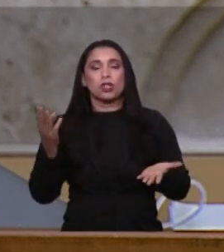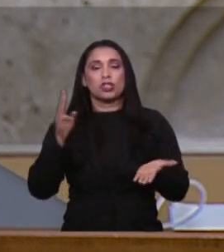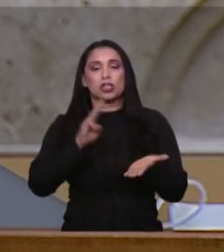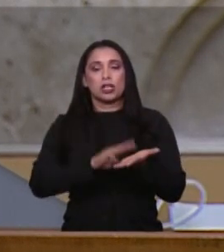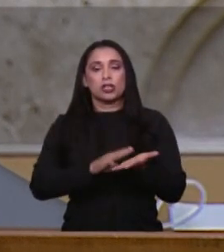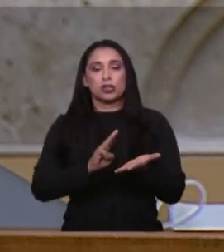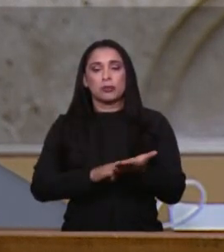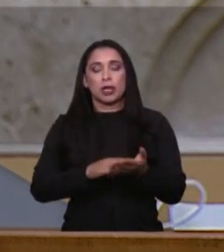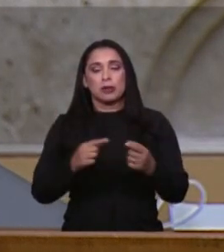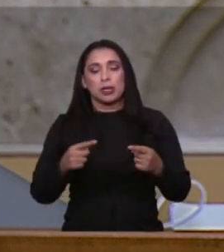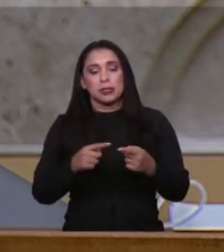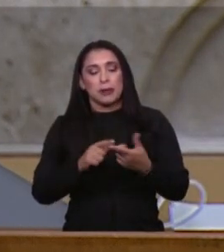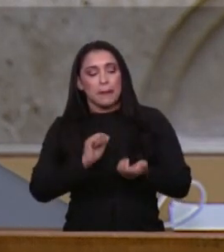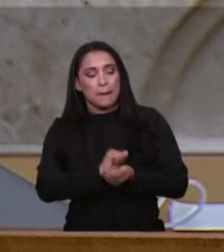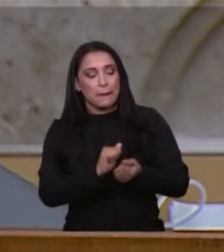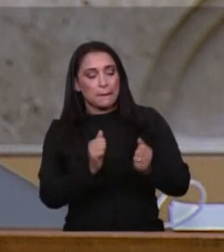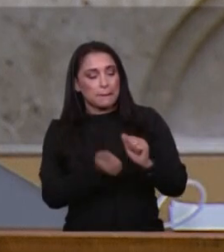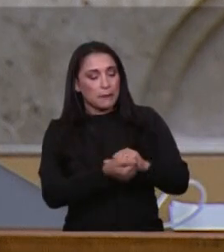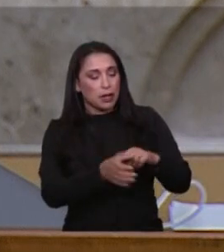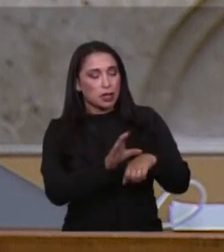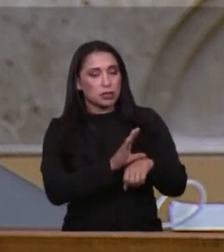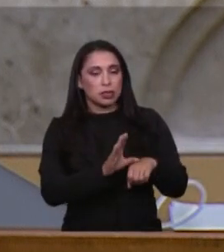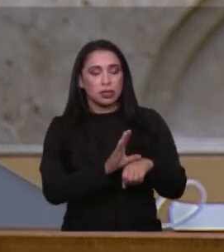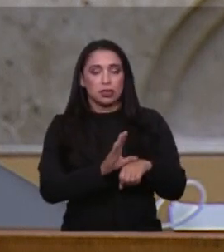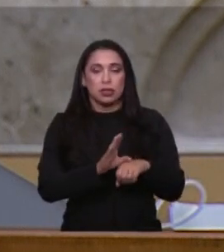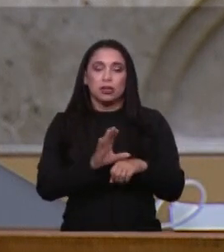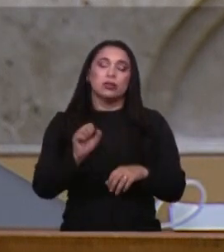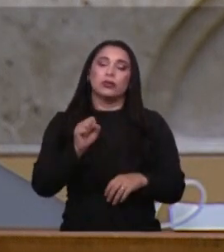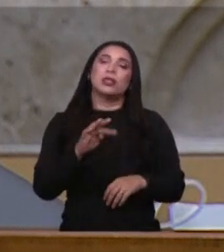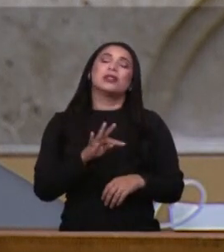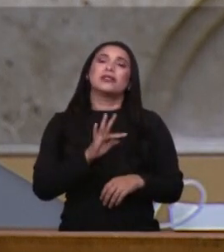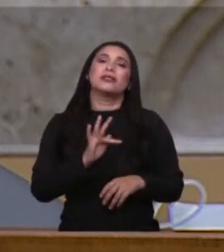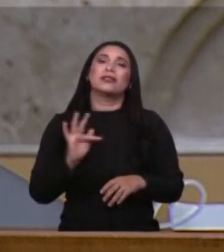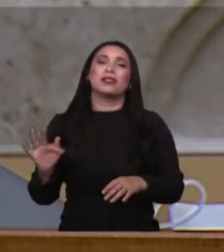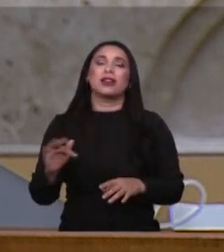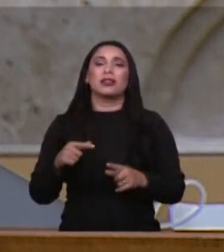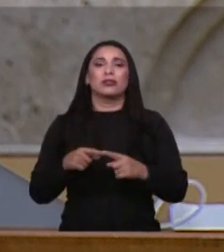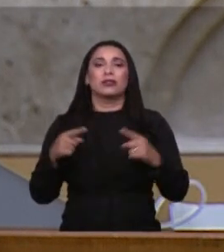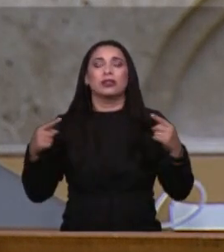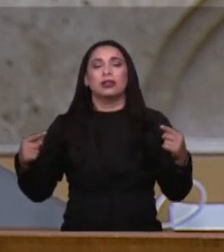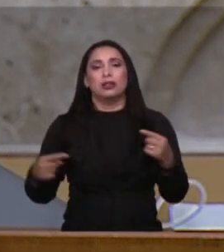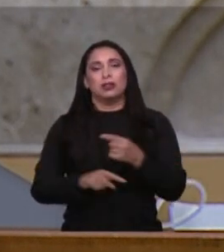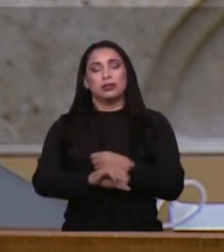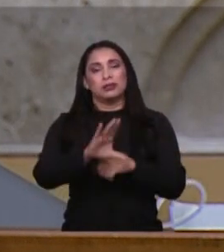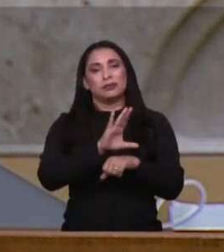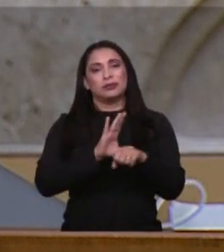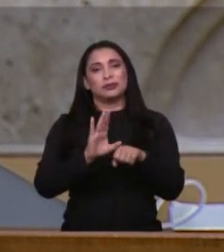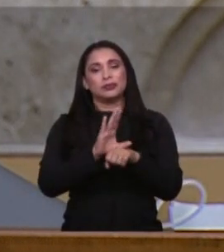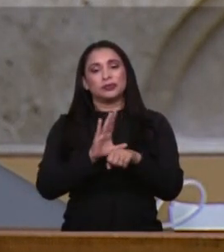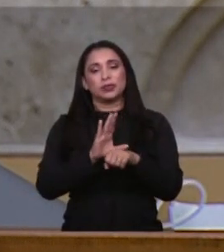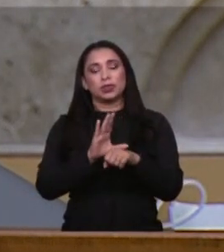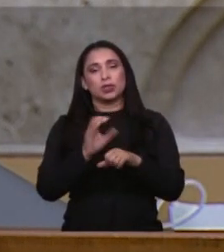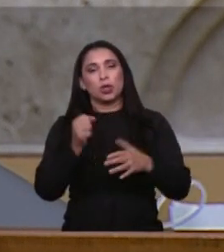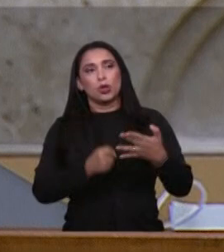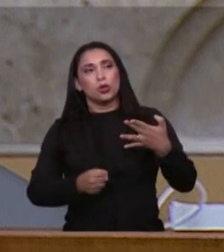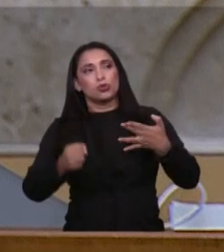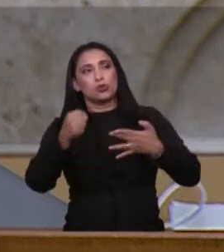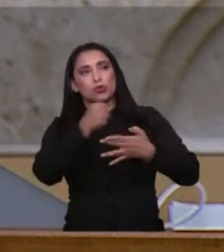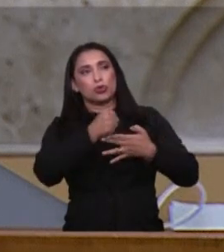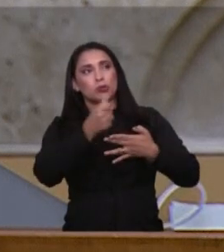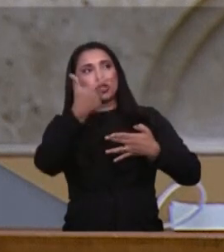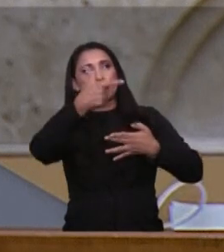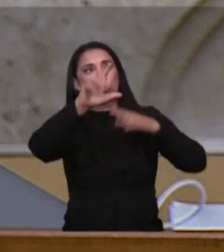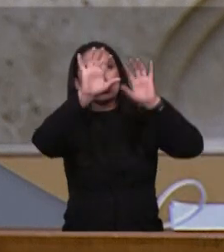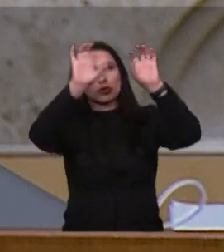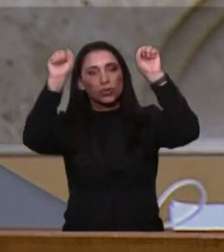dos efeitos de decisão do Supremo que declaram a inconstitucionalidade de súmulas de outros tribunais